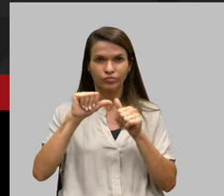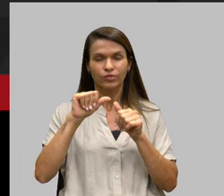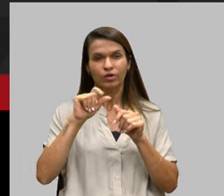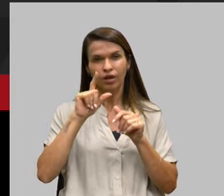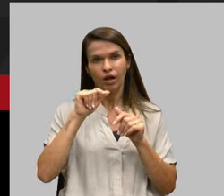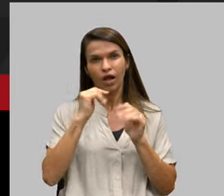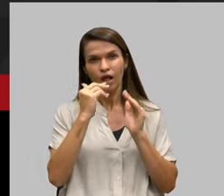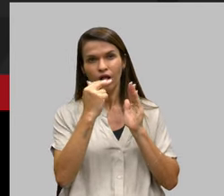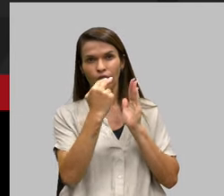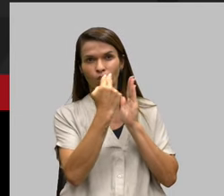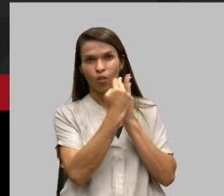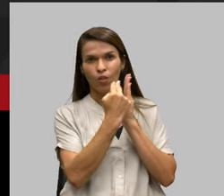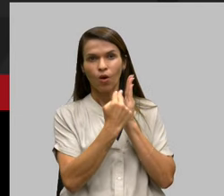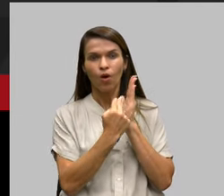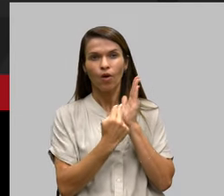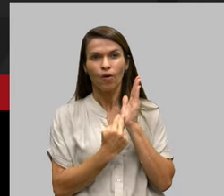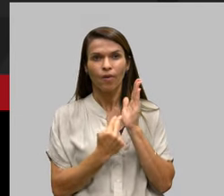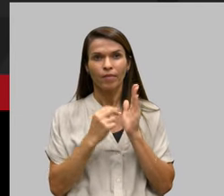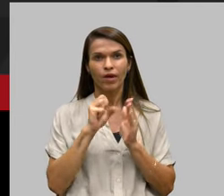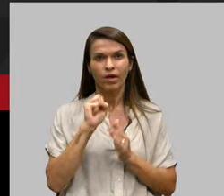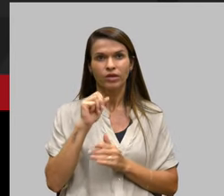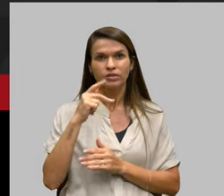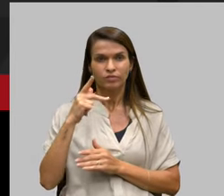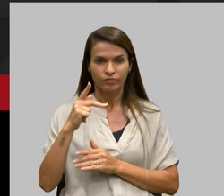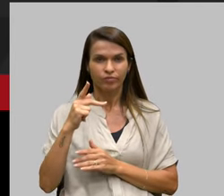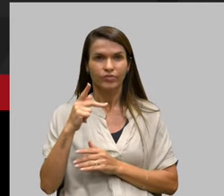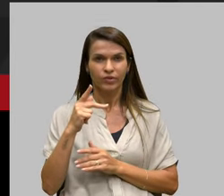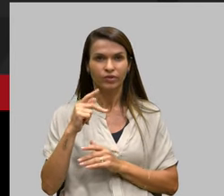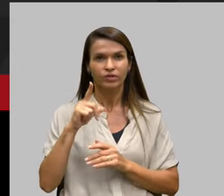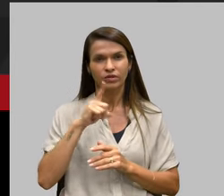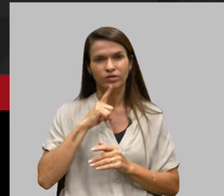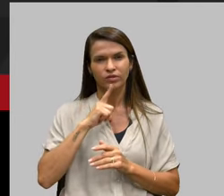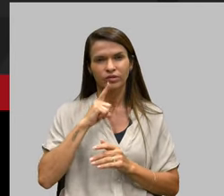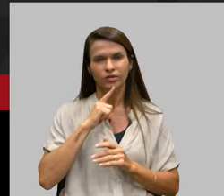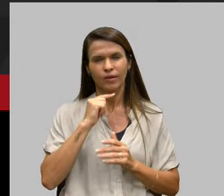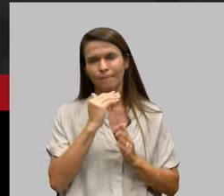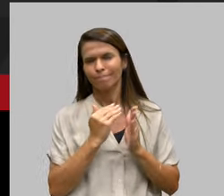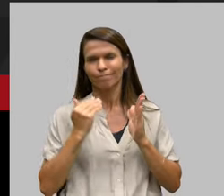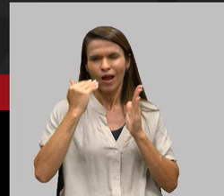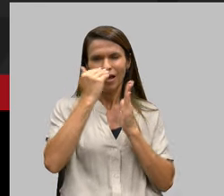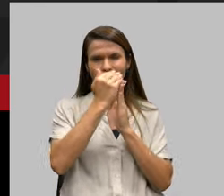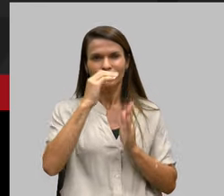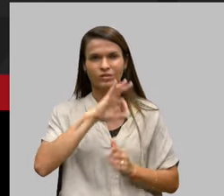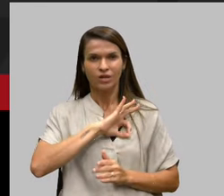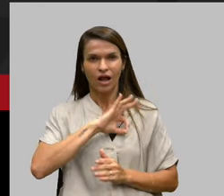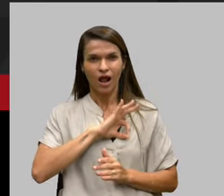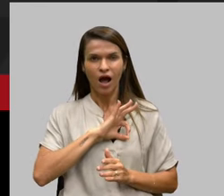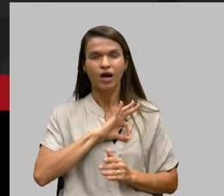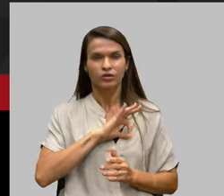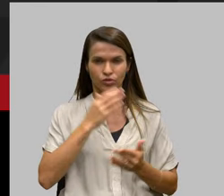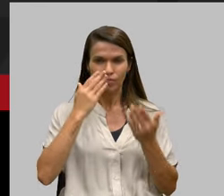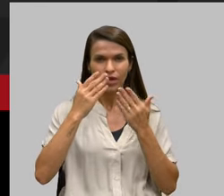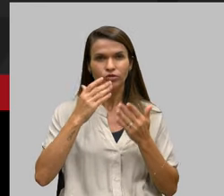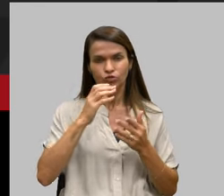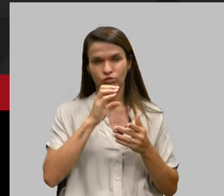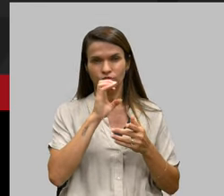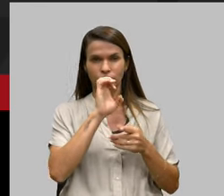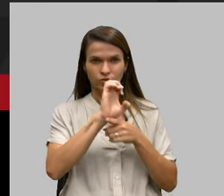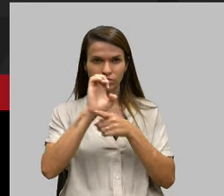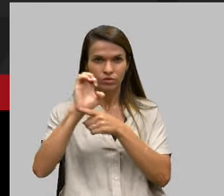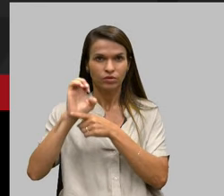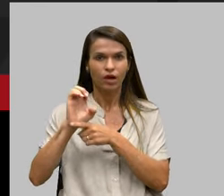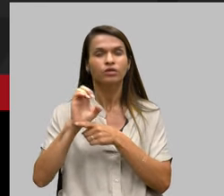a São Paulo SP previcom é onde se detém a maior massa de Salários né entre os est E aí então você tem maior